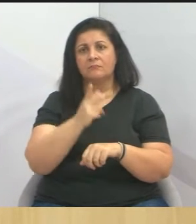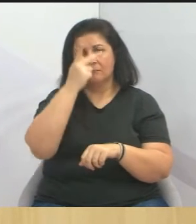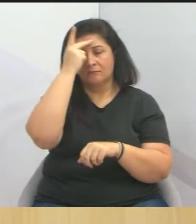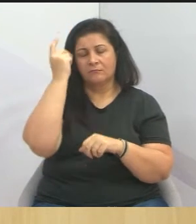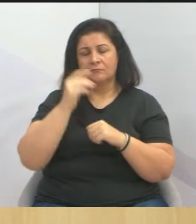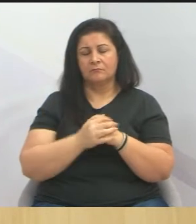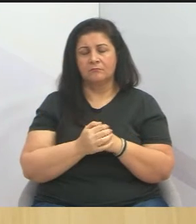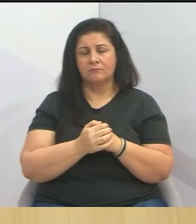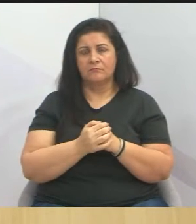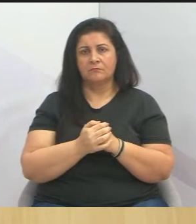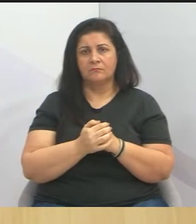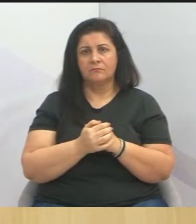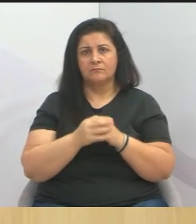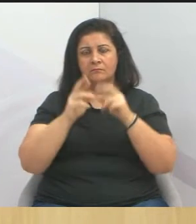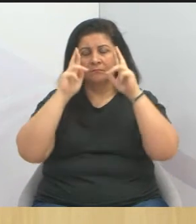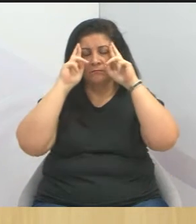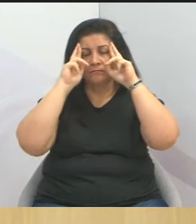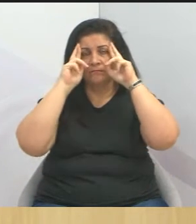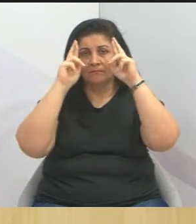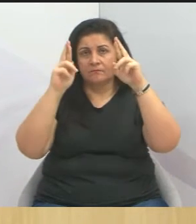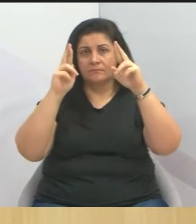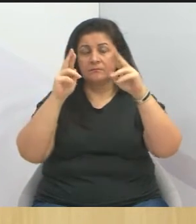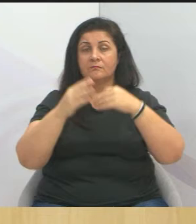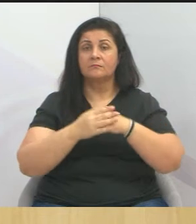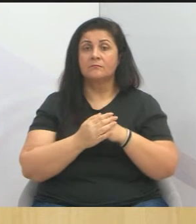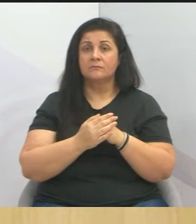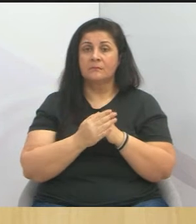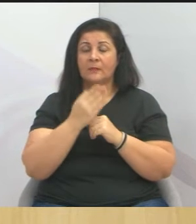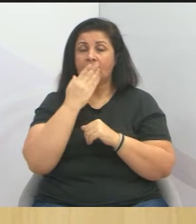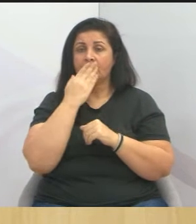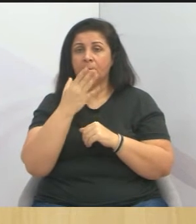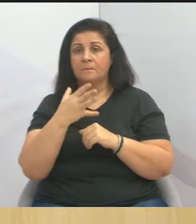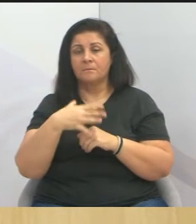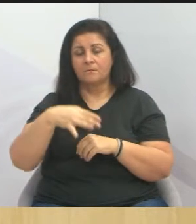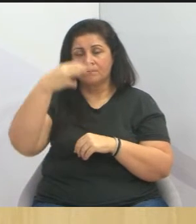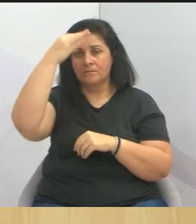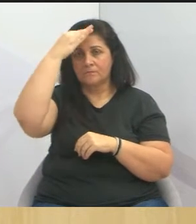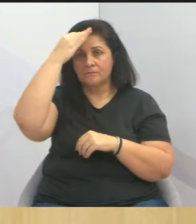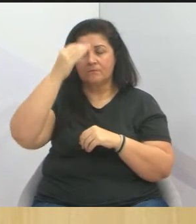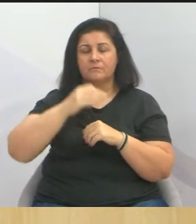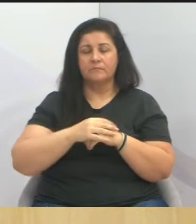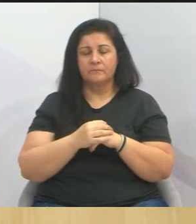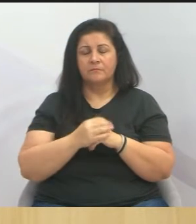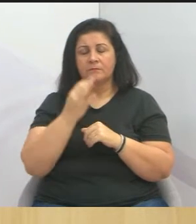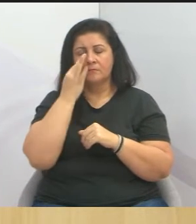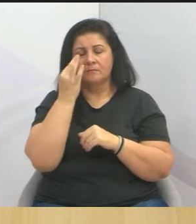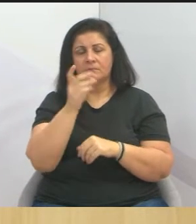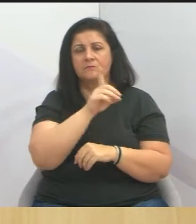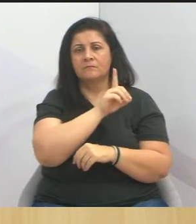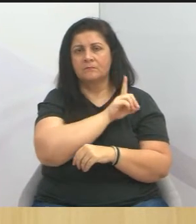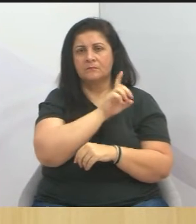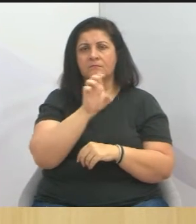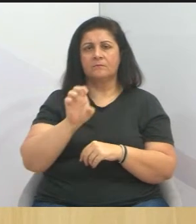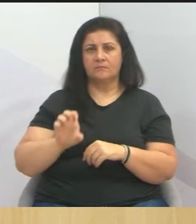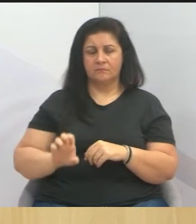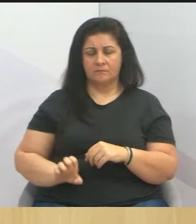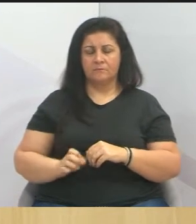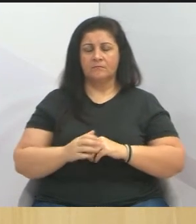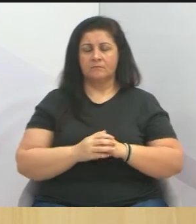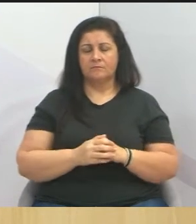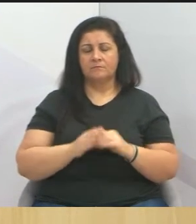assim sendo muito respeitosamente recorremos a compreensão e aos préstimos do ilustre Deputado